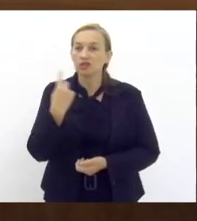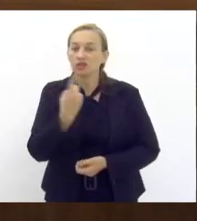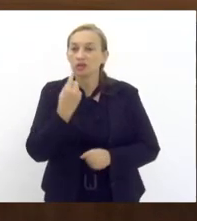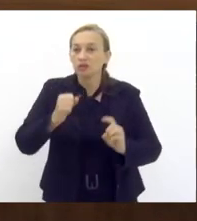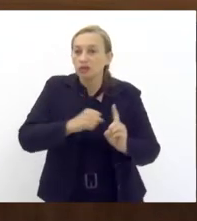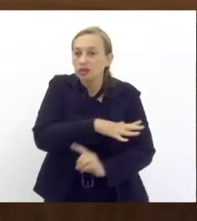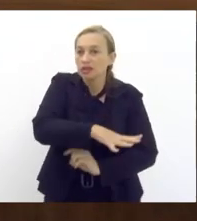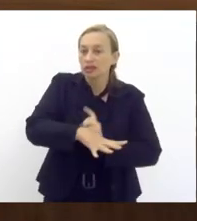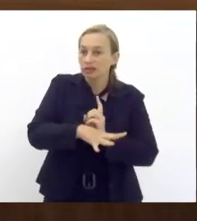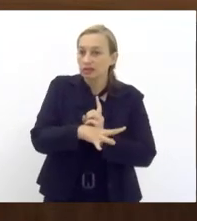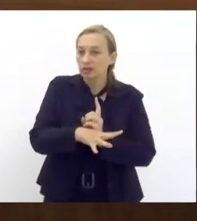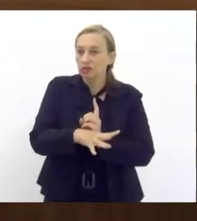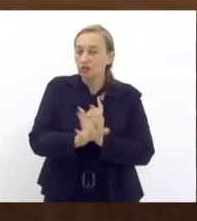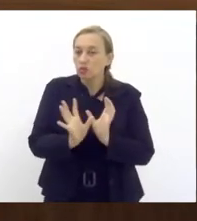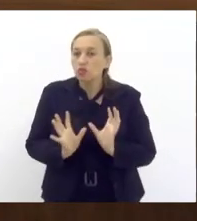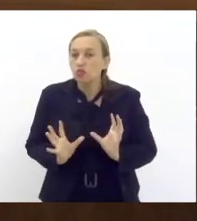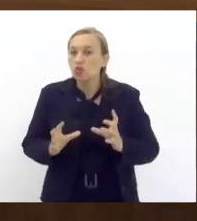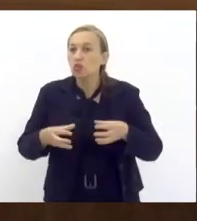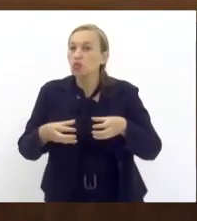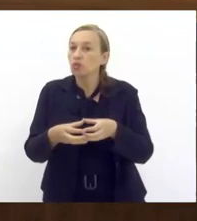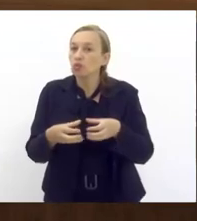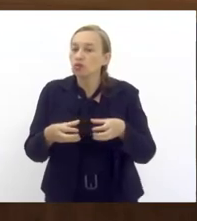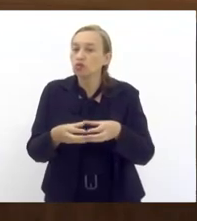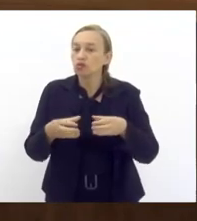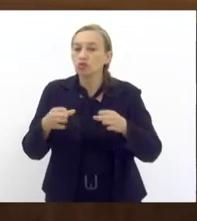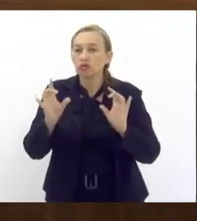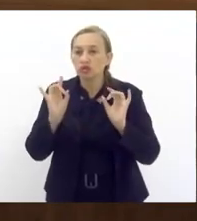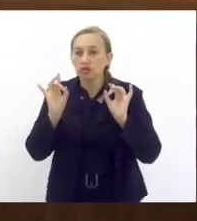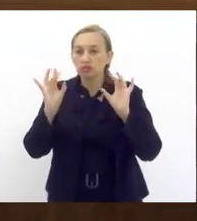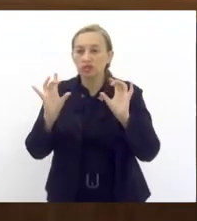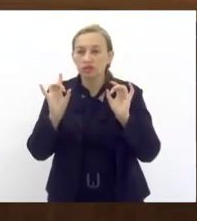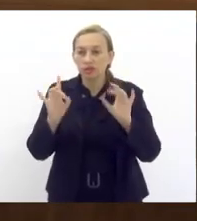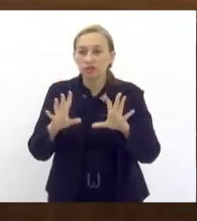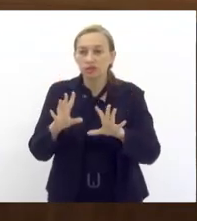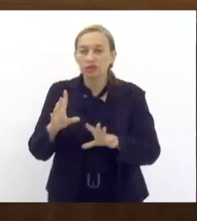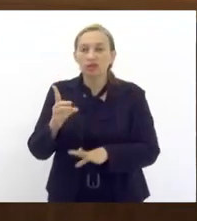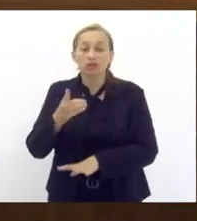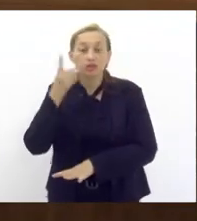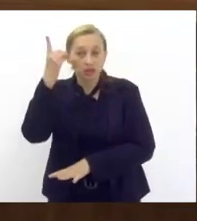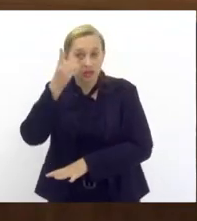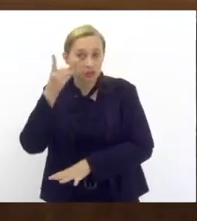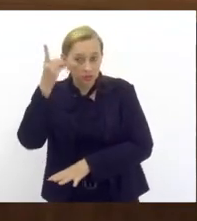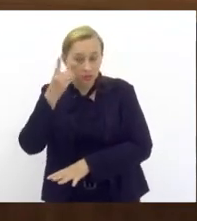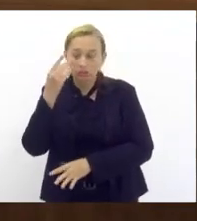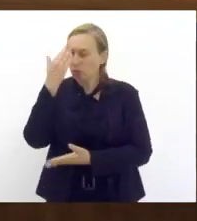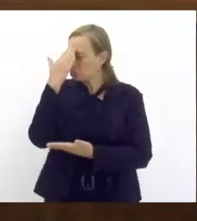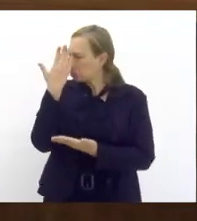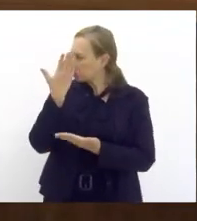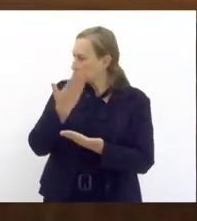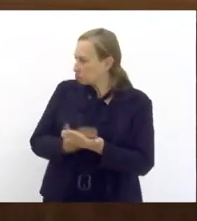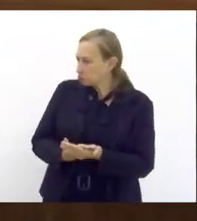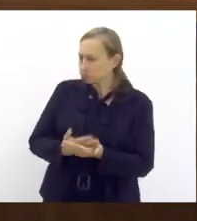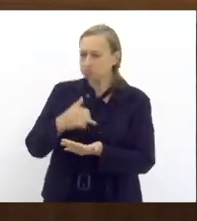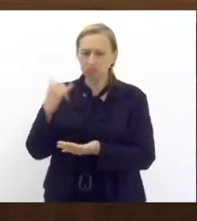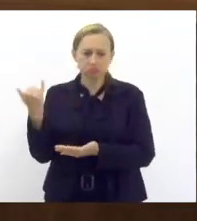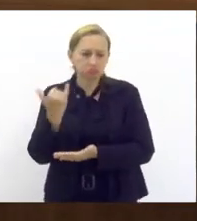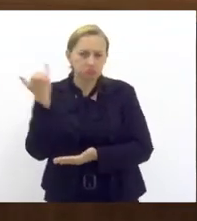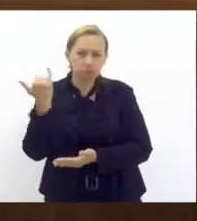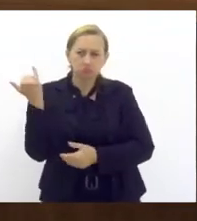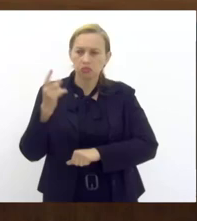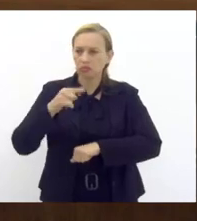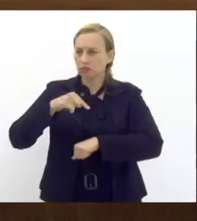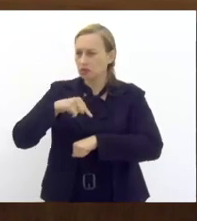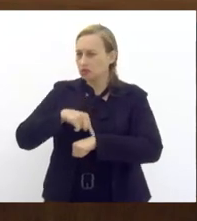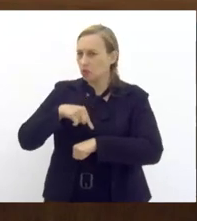sociedade o conjunto, especialmente de parlamentares, e daí acredito que não importa nesse